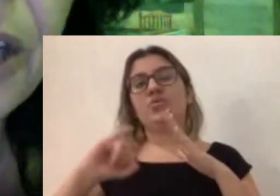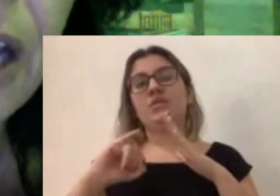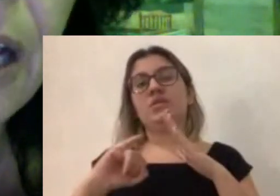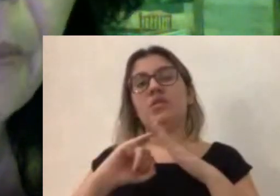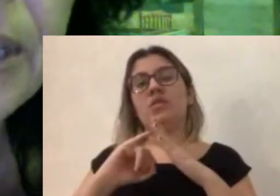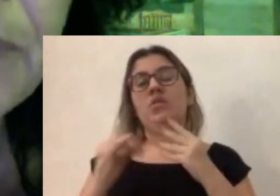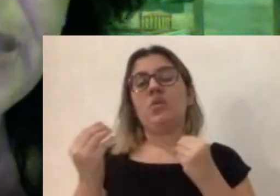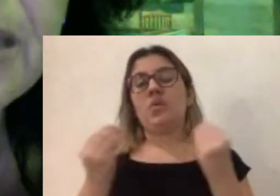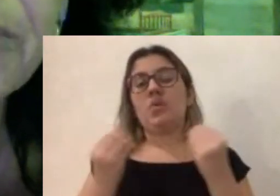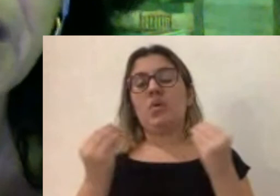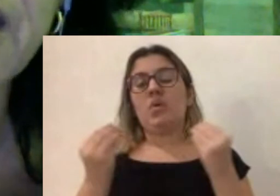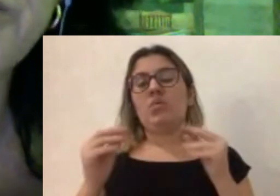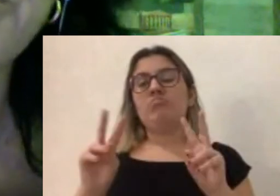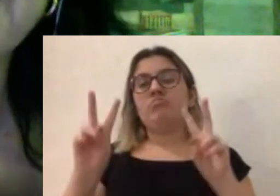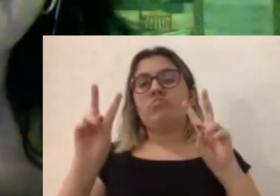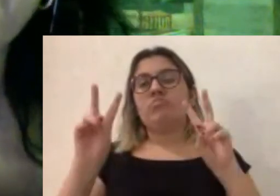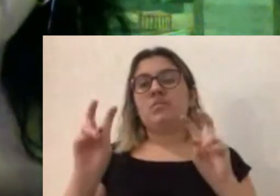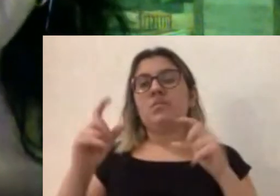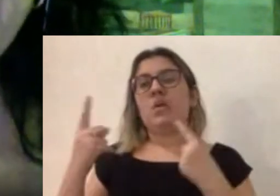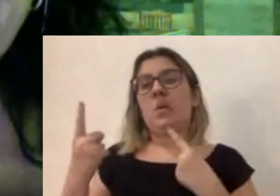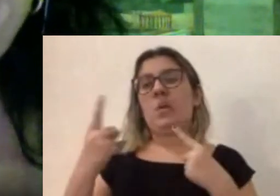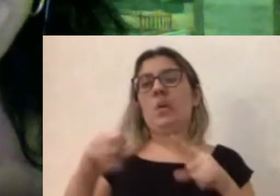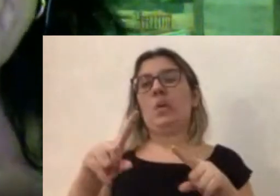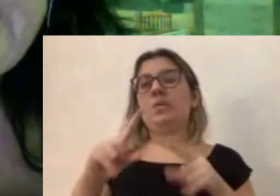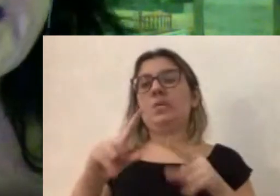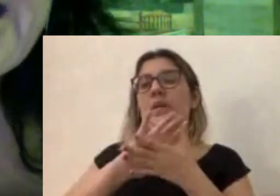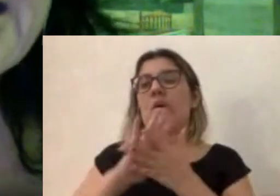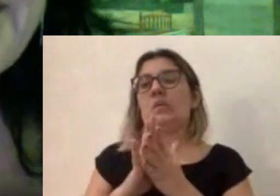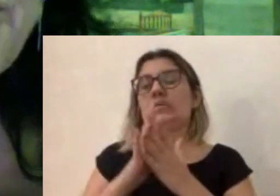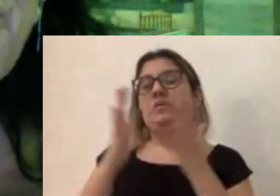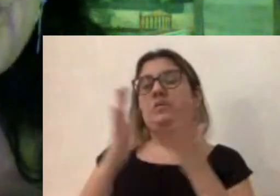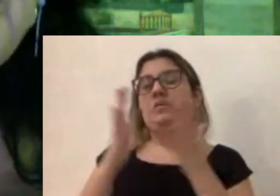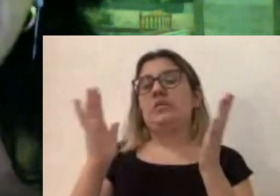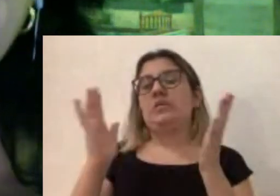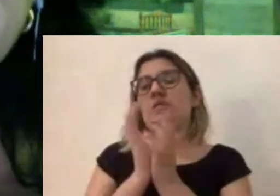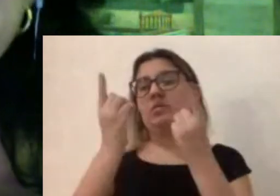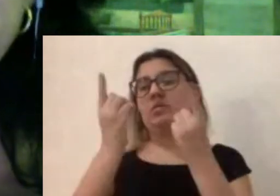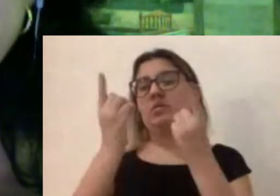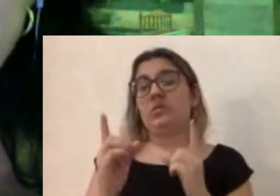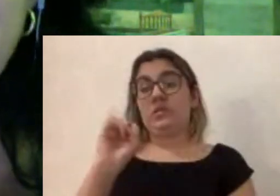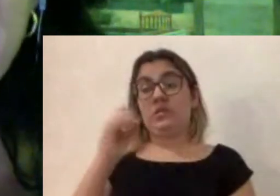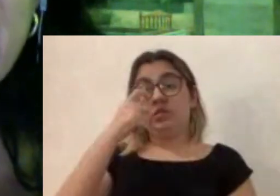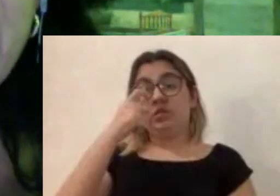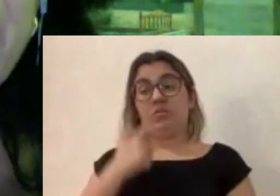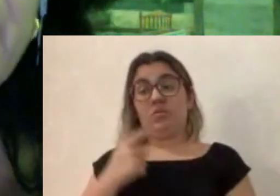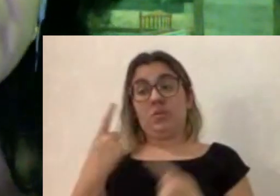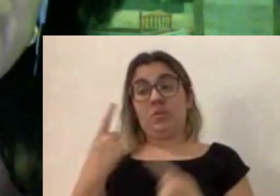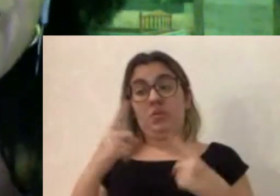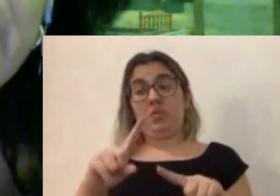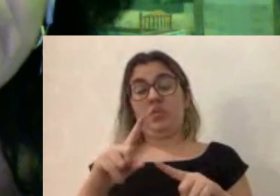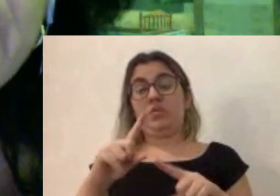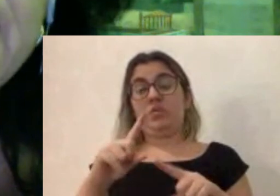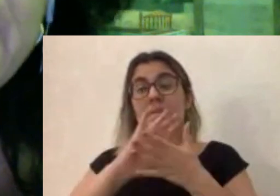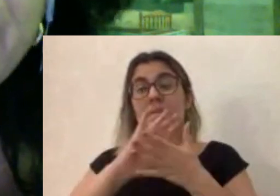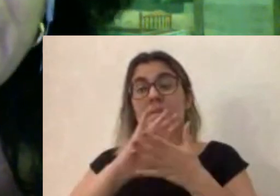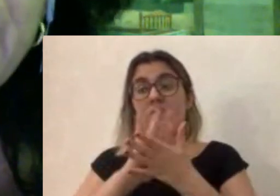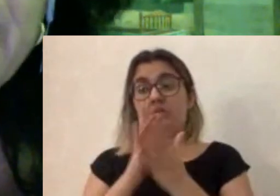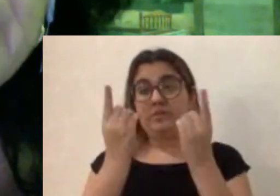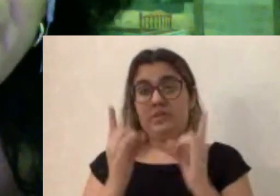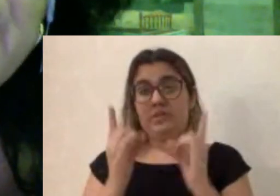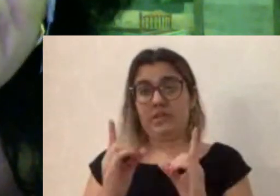importante, né, a participação da instituição nesse quesito anticapacitista, né, e lembrando que